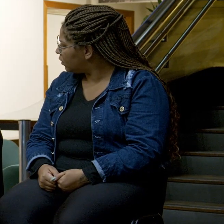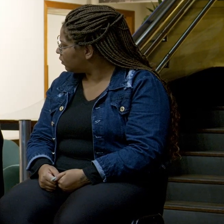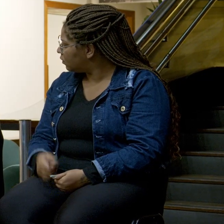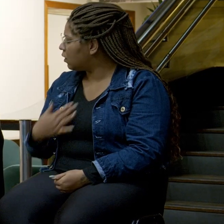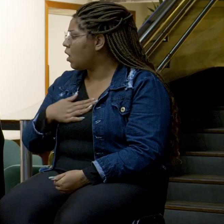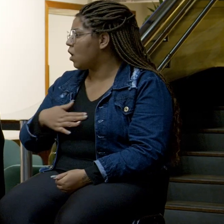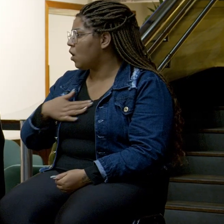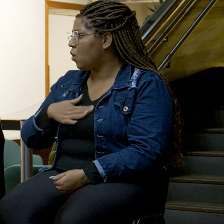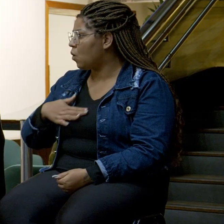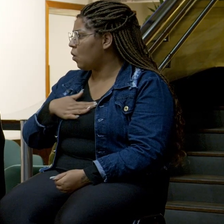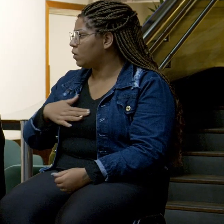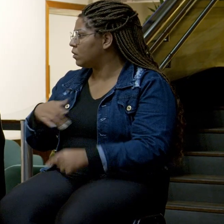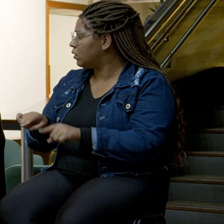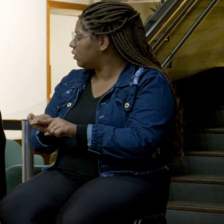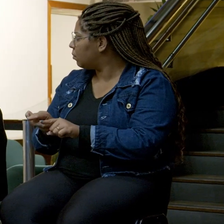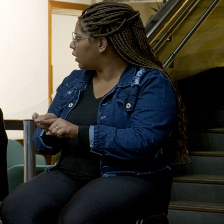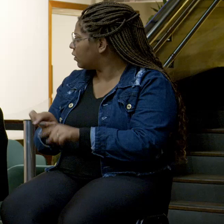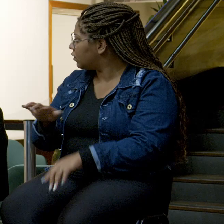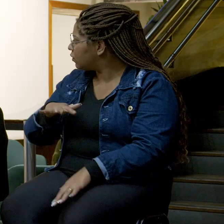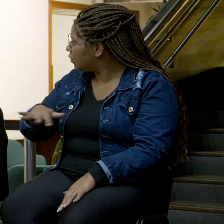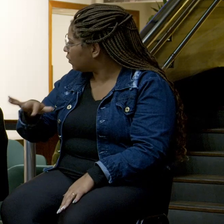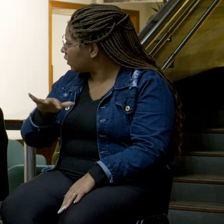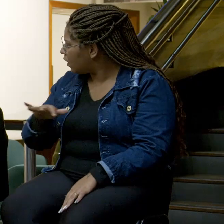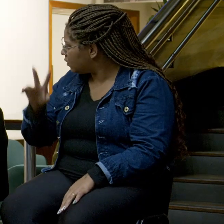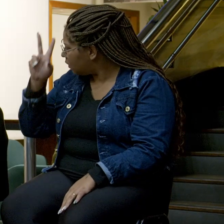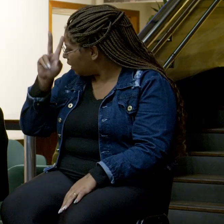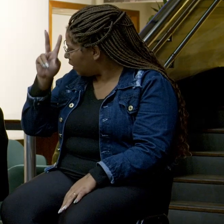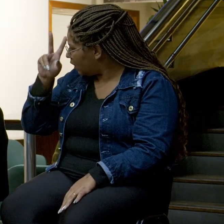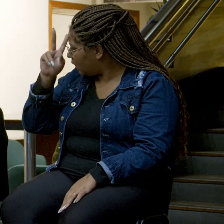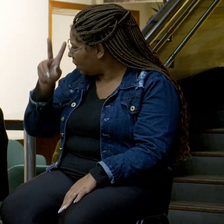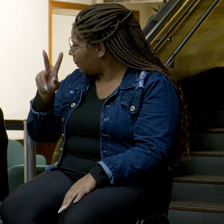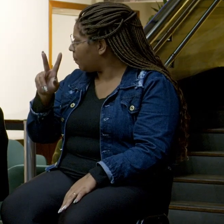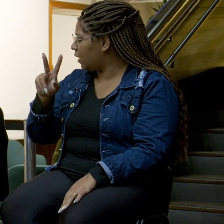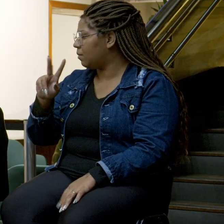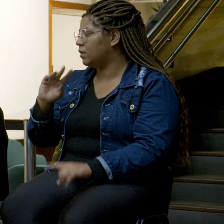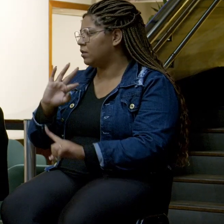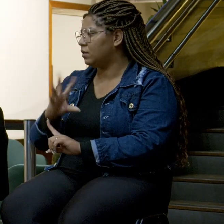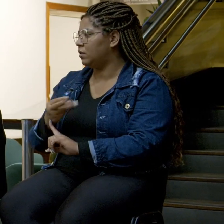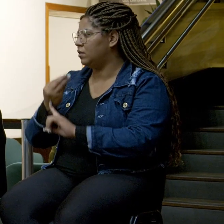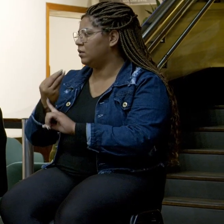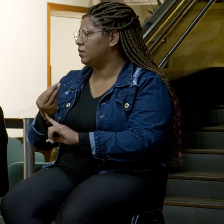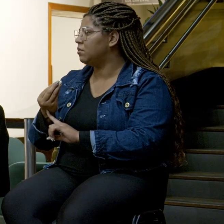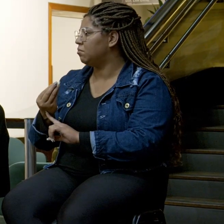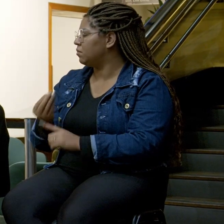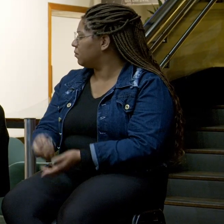Gosto muito desse espaço e essa exposição está realmente muito especial.